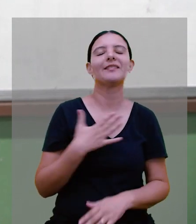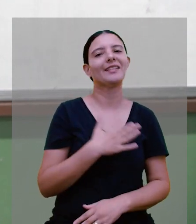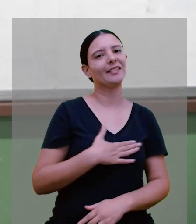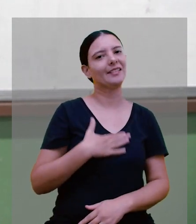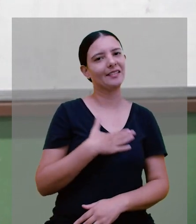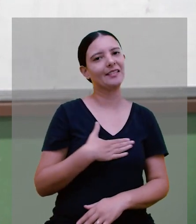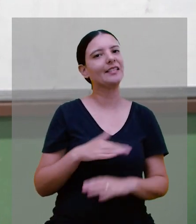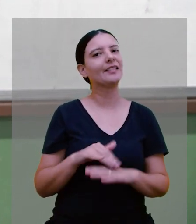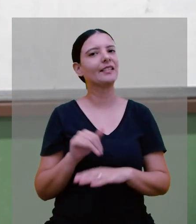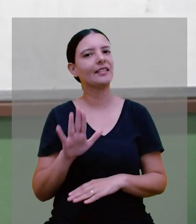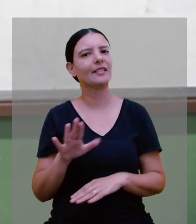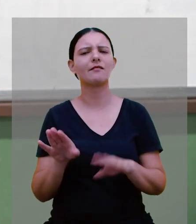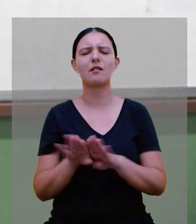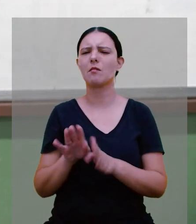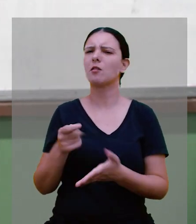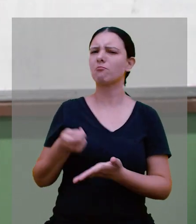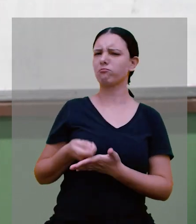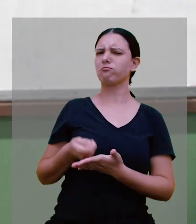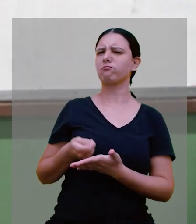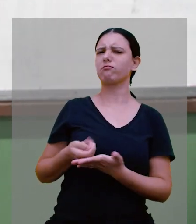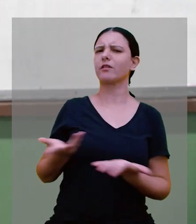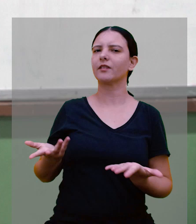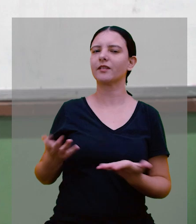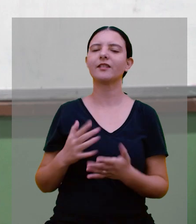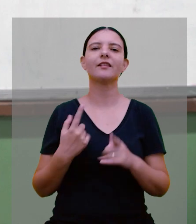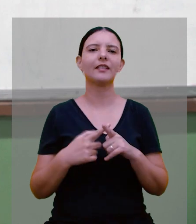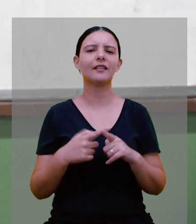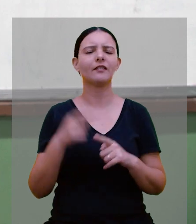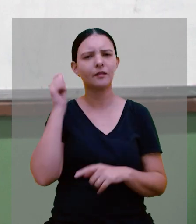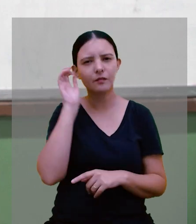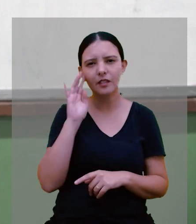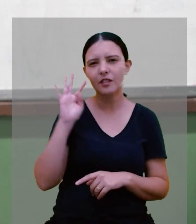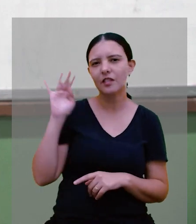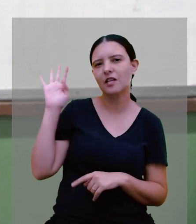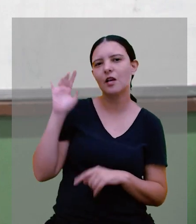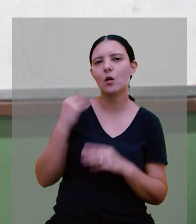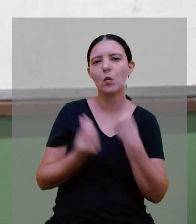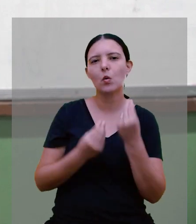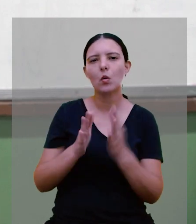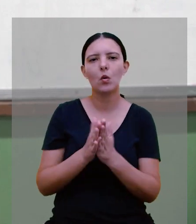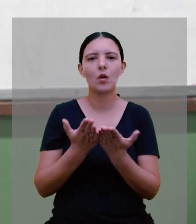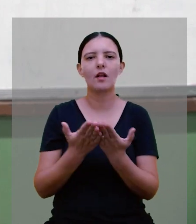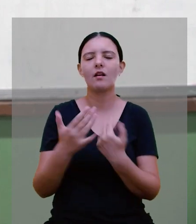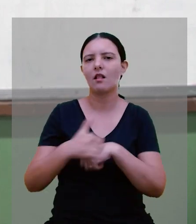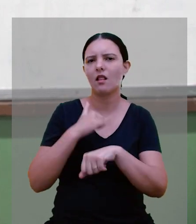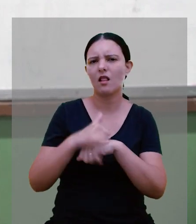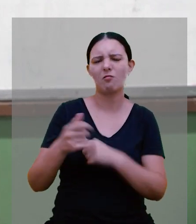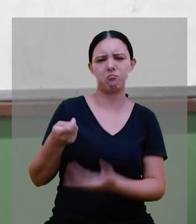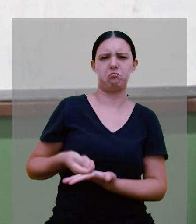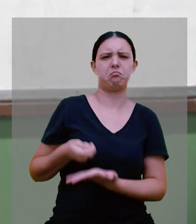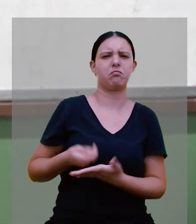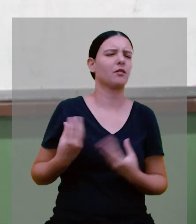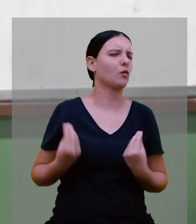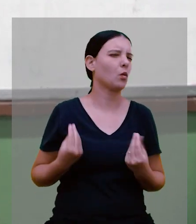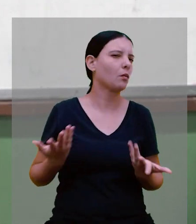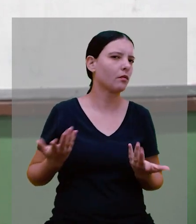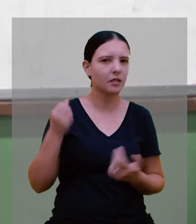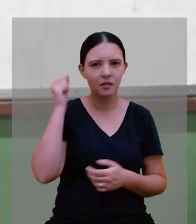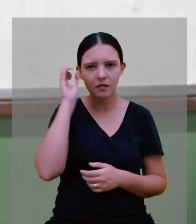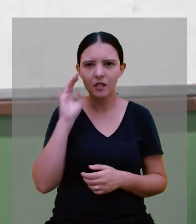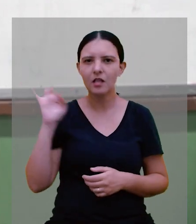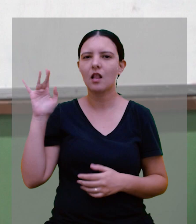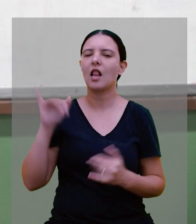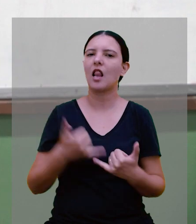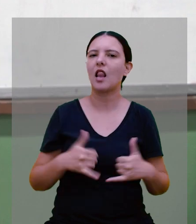prazer e contestar. Vocês conseguem imaginar como que o livro é ferramenta para contestar? Vocês conseguem imaginar que